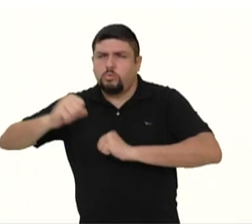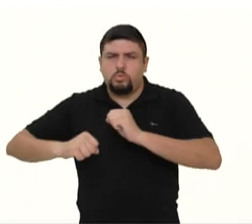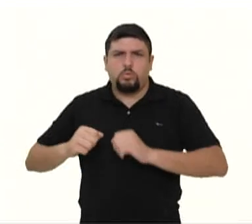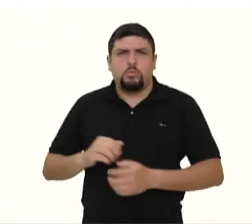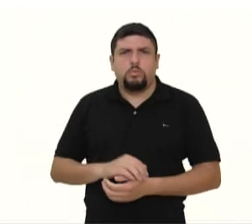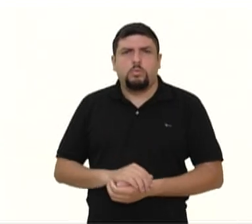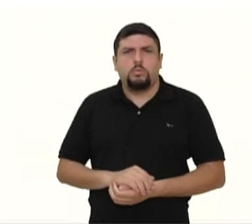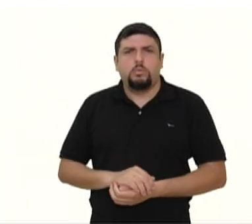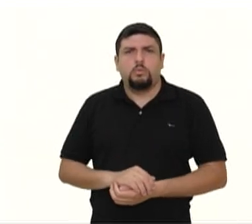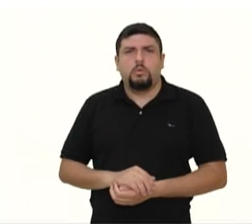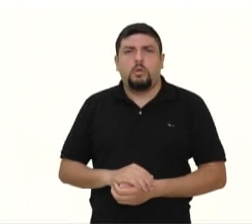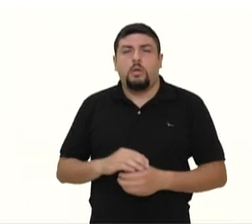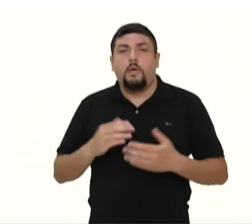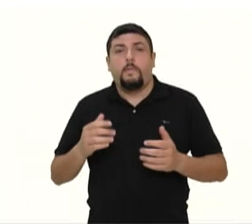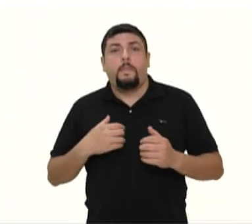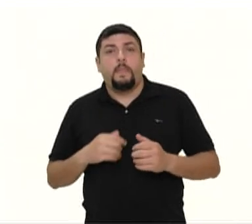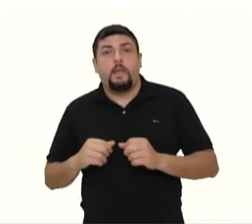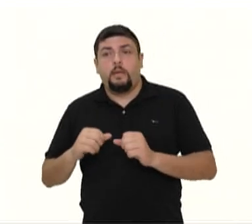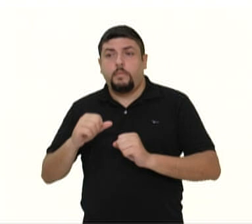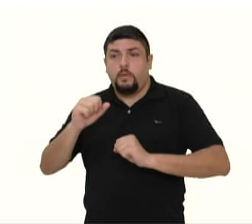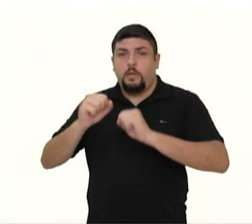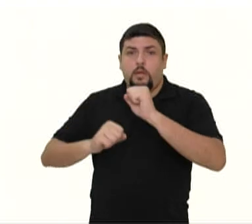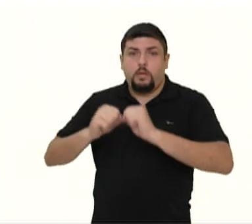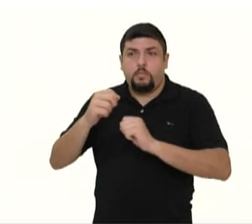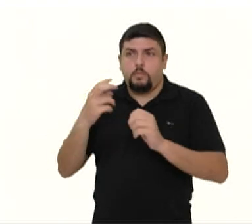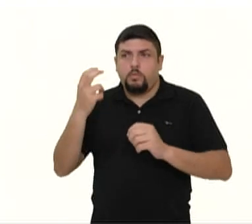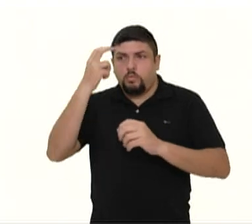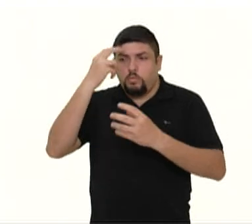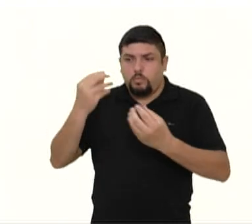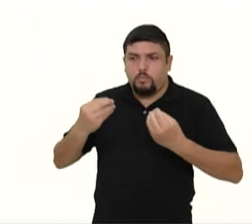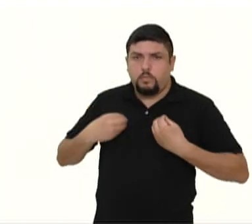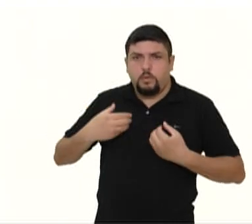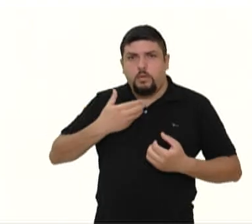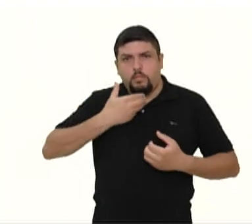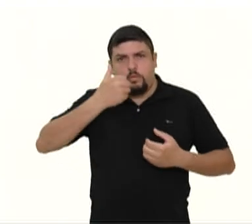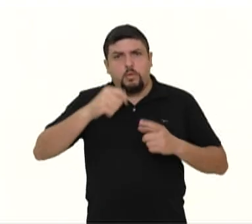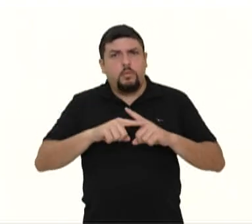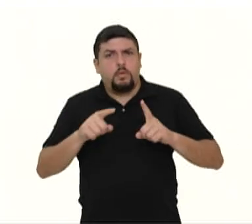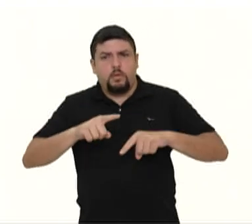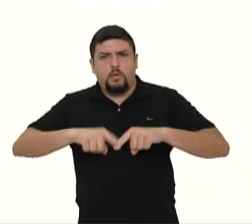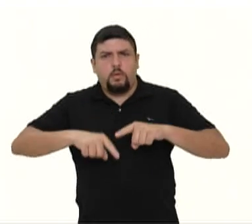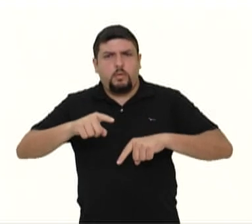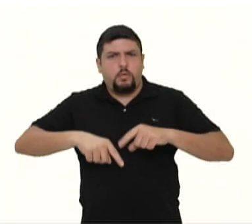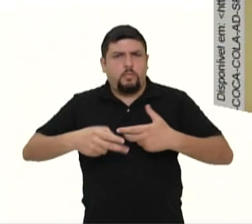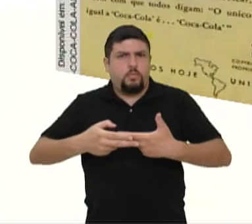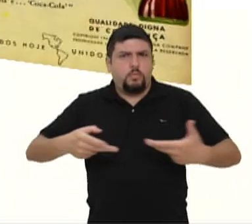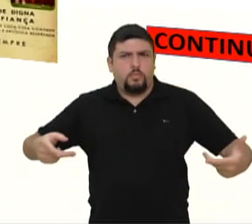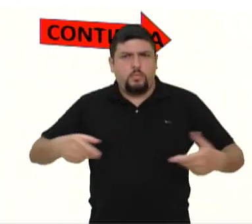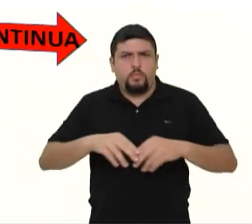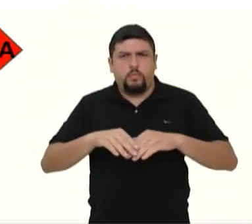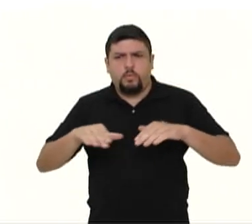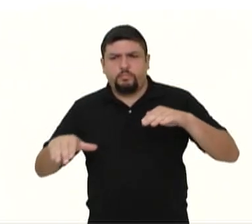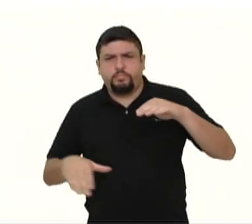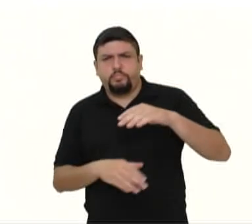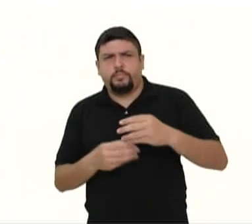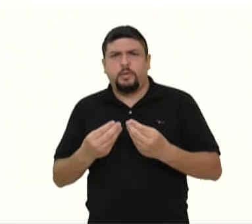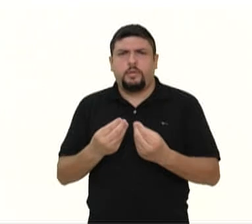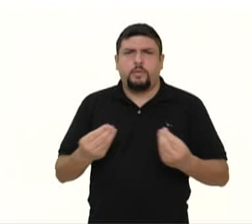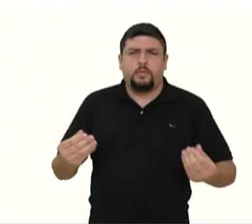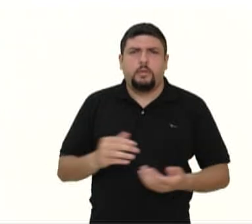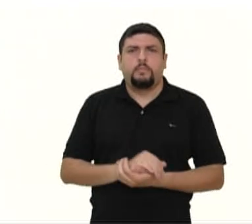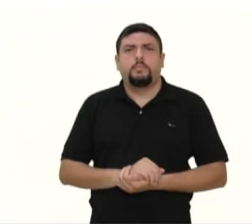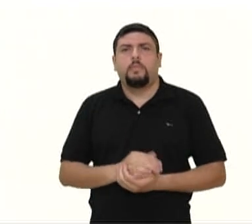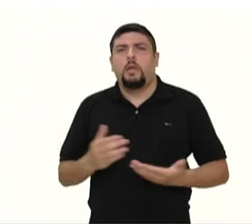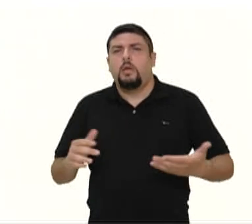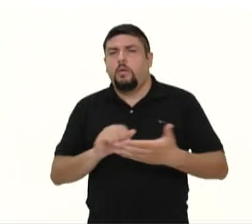nem sempre nos dá aquilo que é de melhor para a cultura, mas às vezes produto de baixa qualidade. Sim? Muito bem, adiante. A